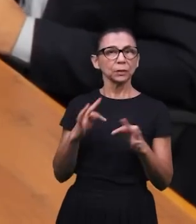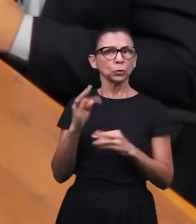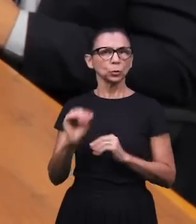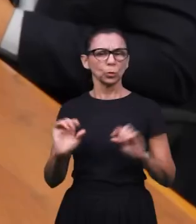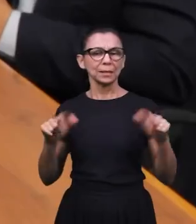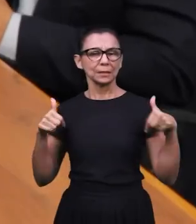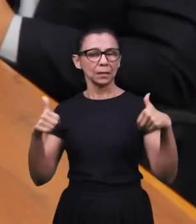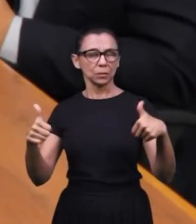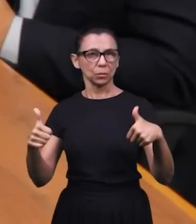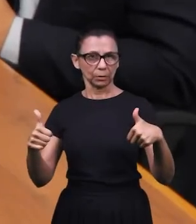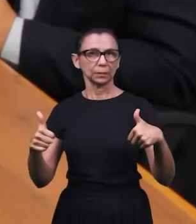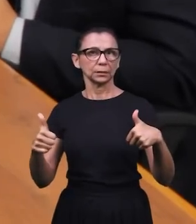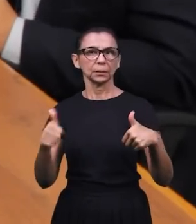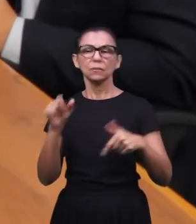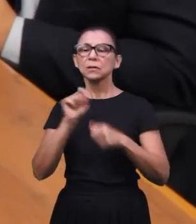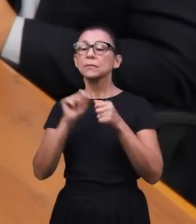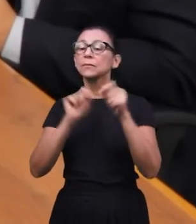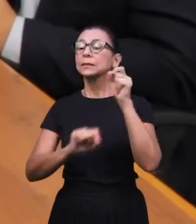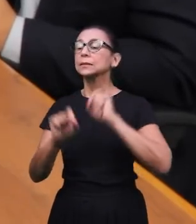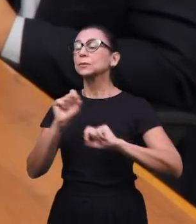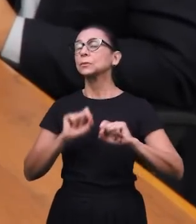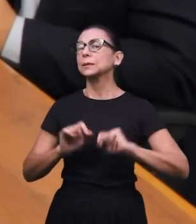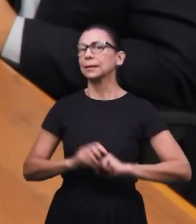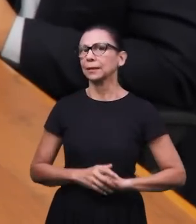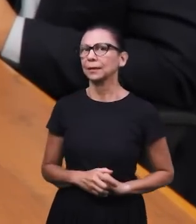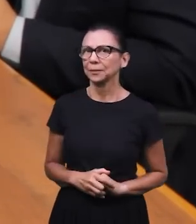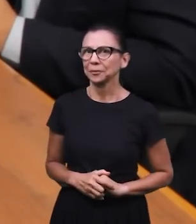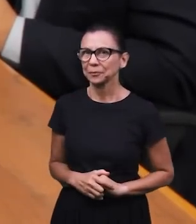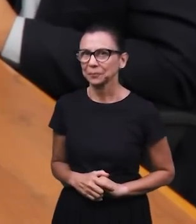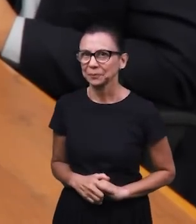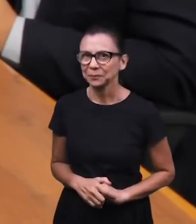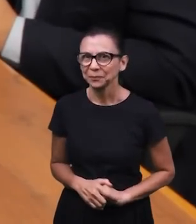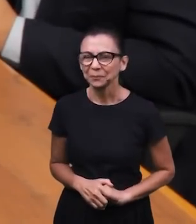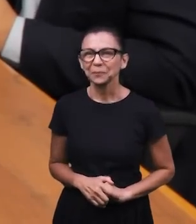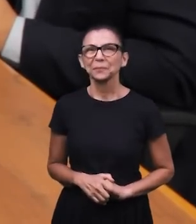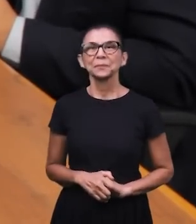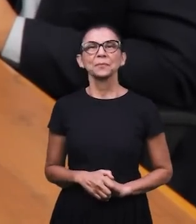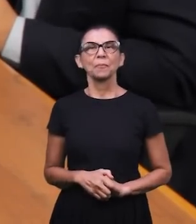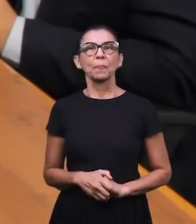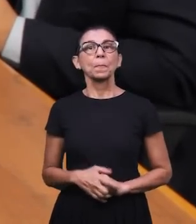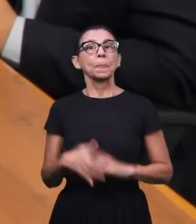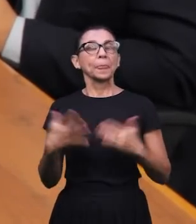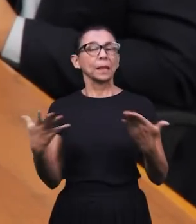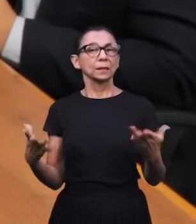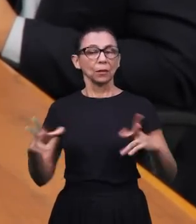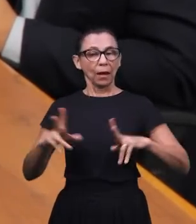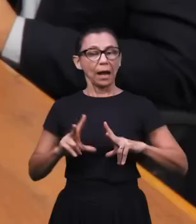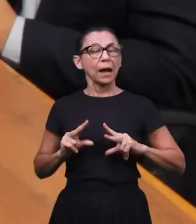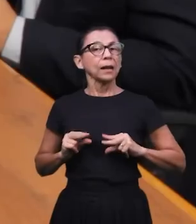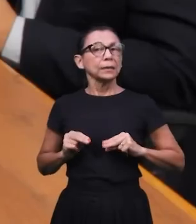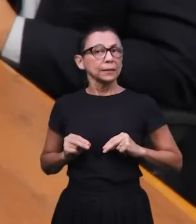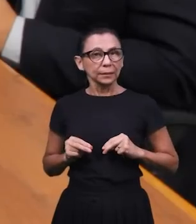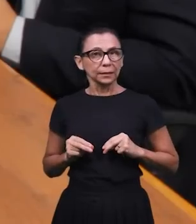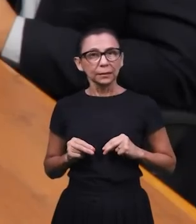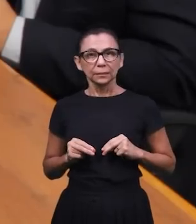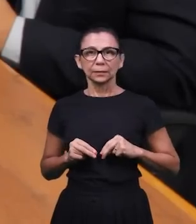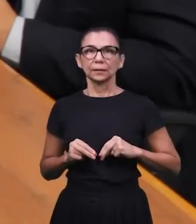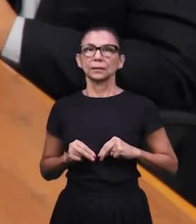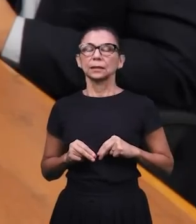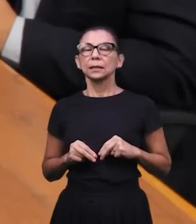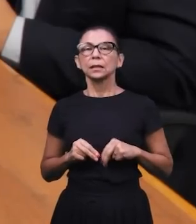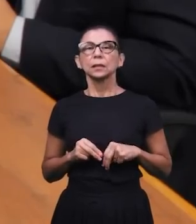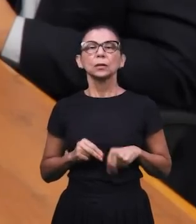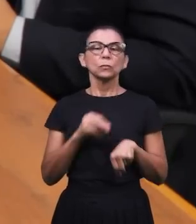você está fazendo. Não é o que você está falando, é o que você está fazendo. Então, meus irmãos, nós temos que aprender o seguinte, a transmissão da herança, que culto